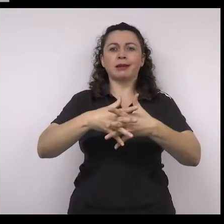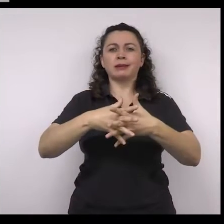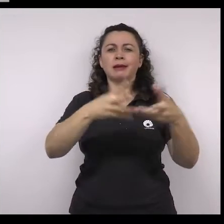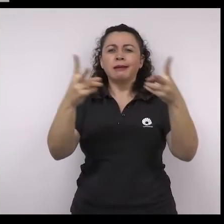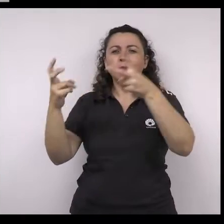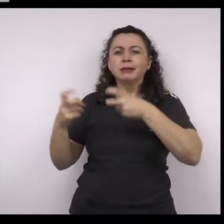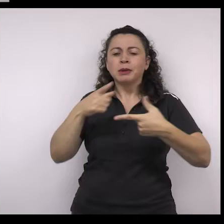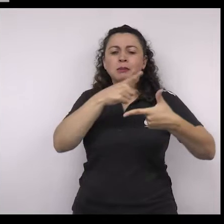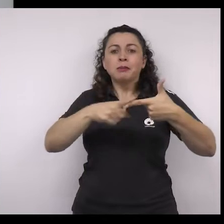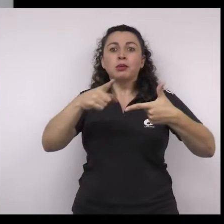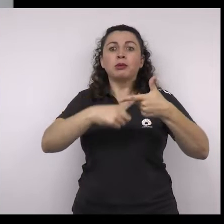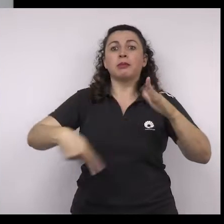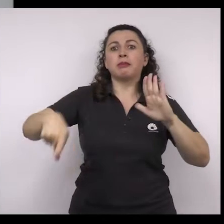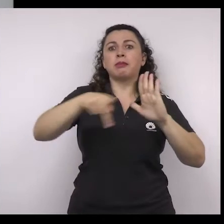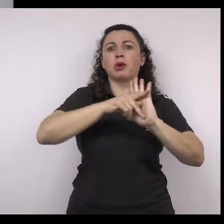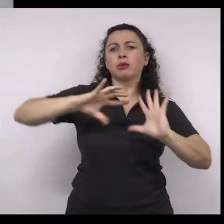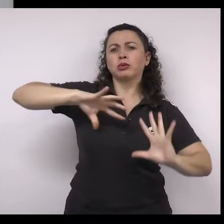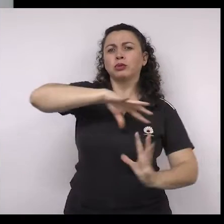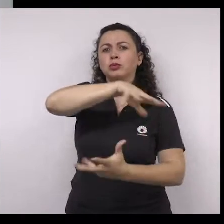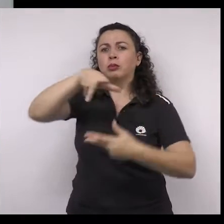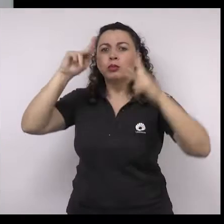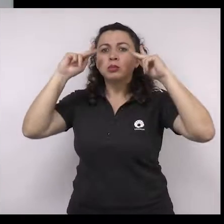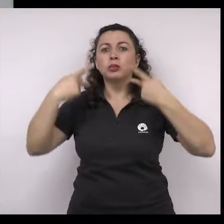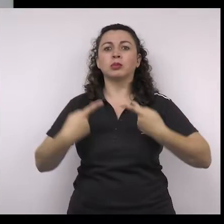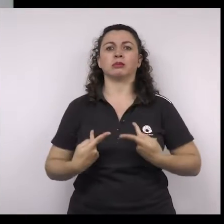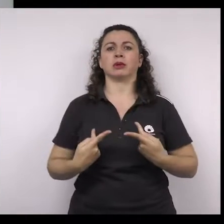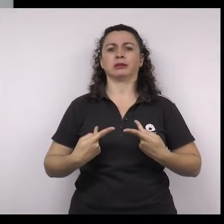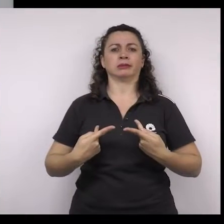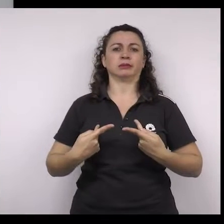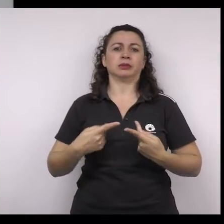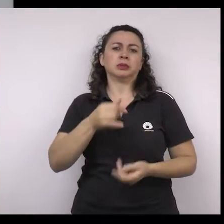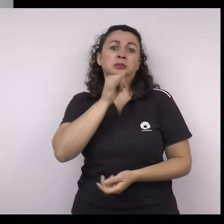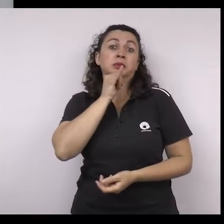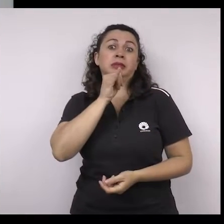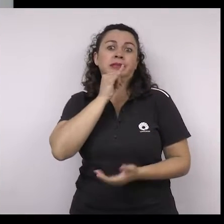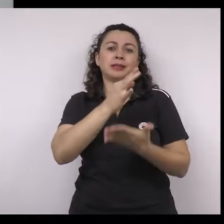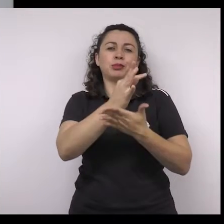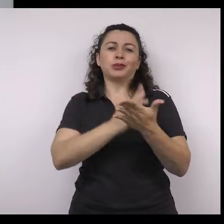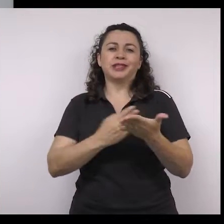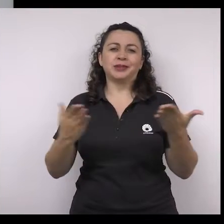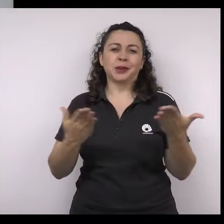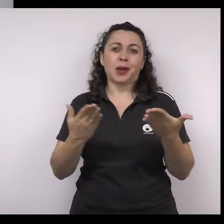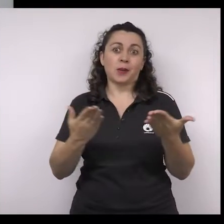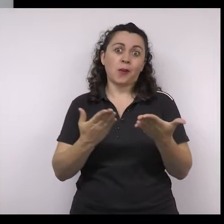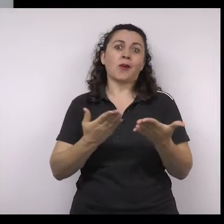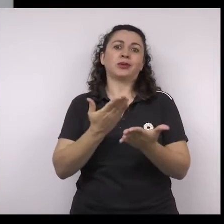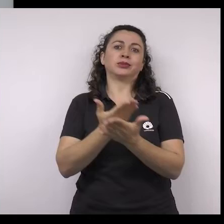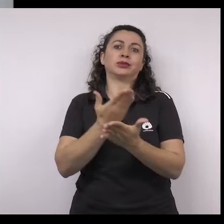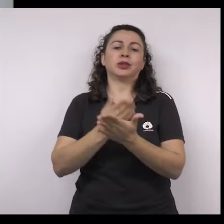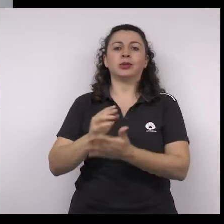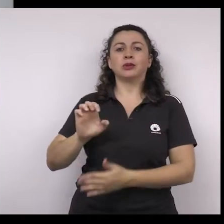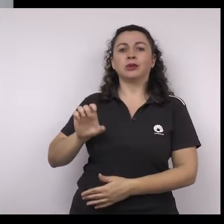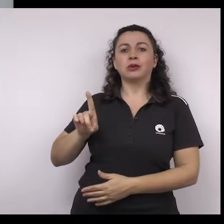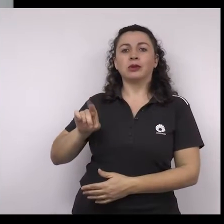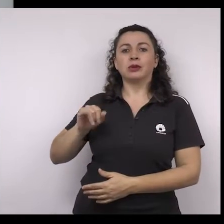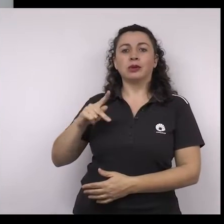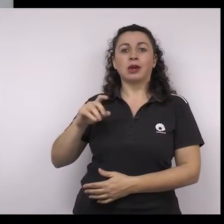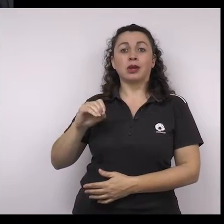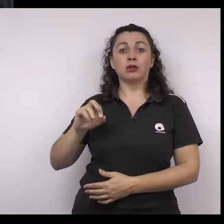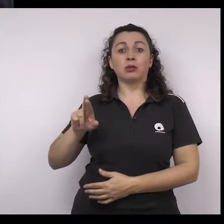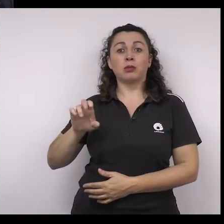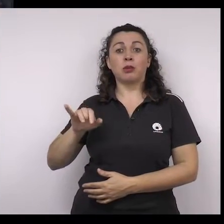acompanham a humanidade, desde, pelo menos, se a gente pegar o caso do texto que a gente vai abordar também, que é o Édipo Rei de Sófocles,